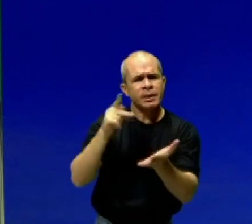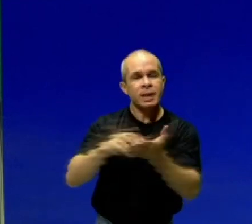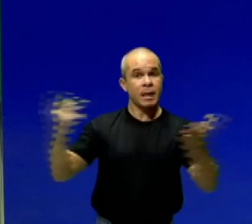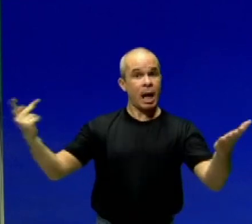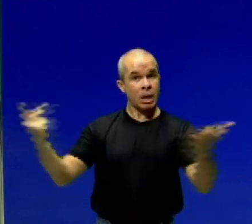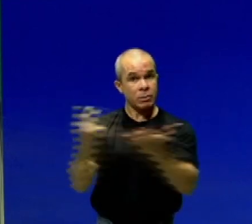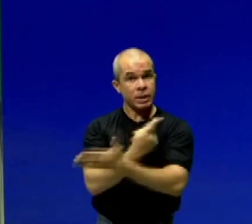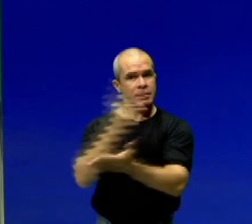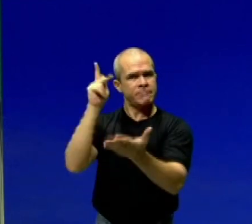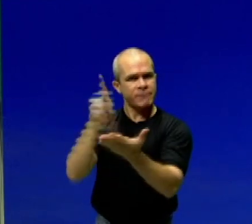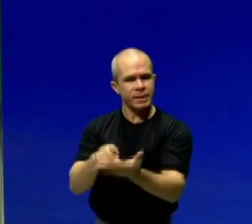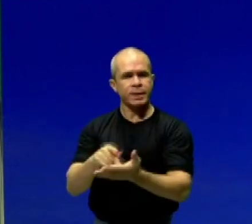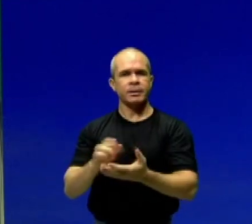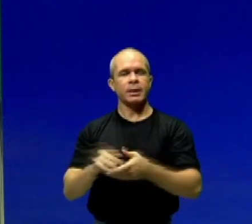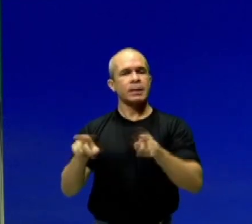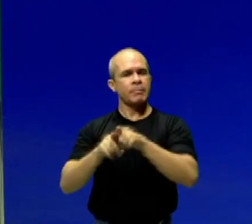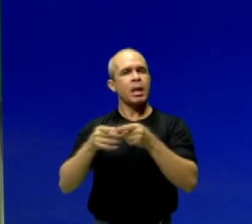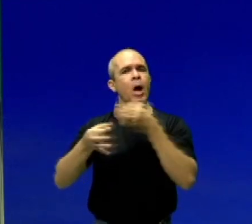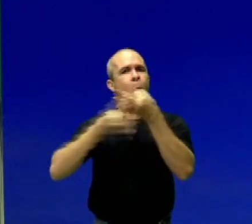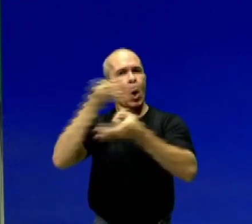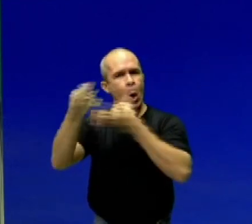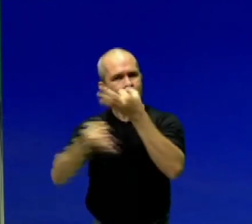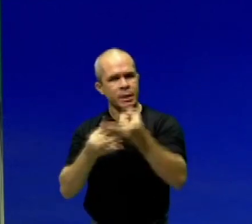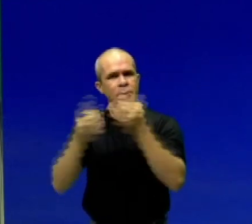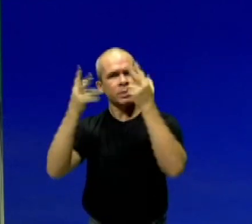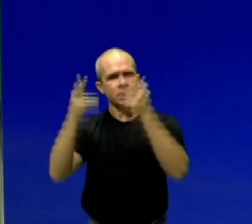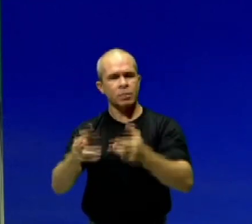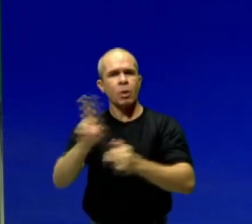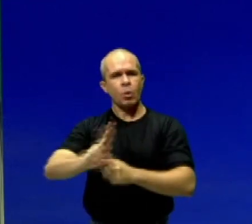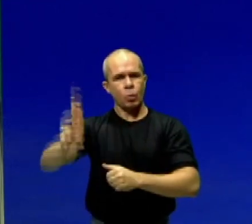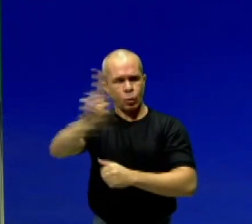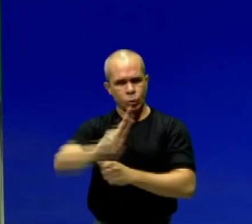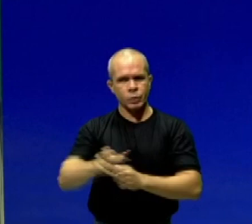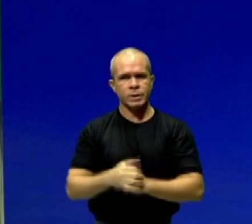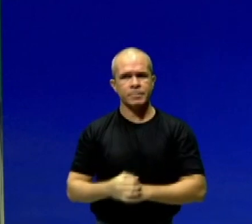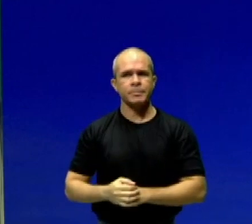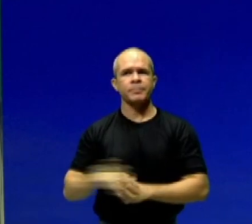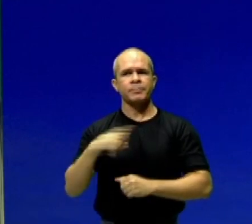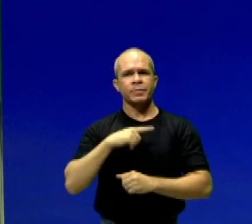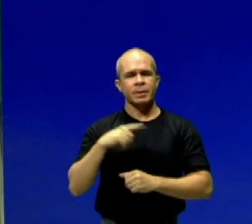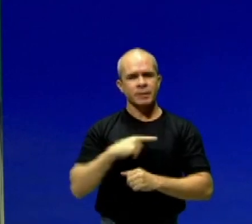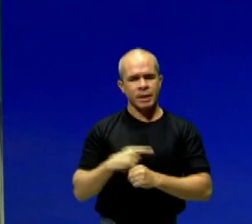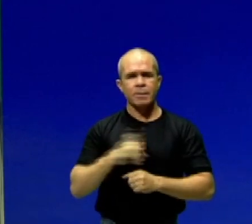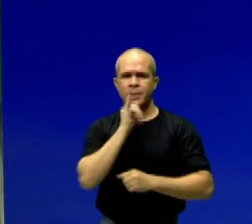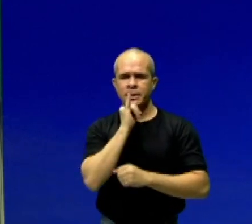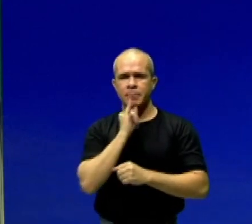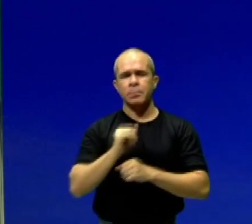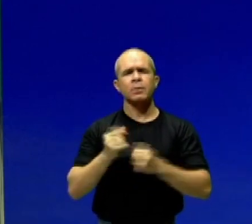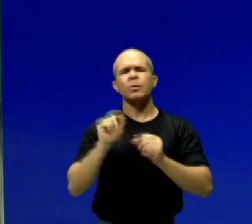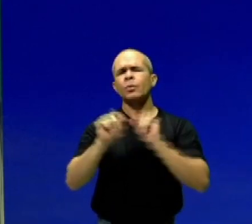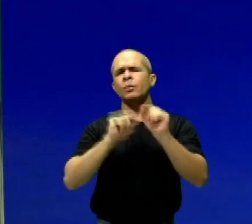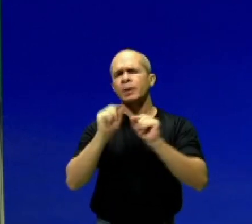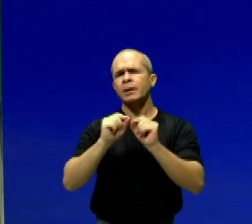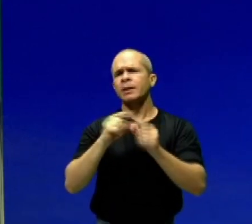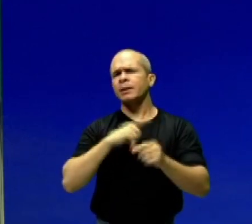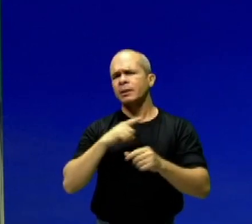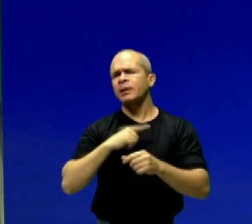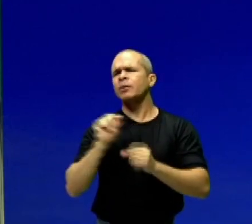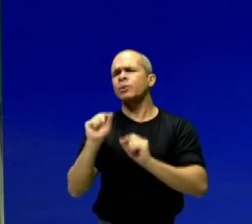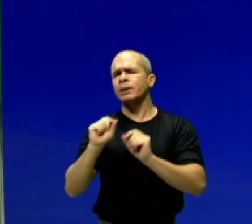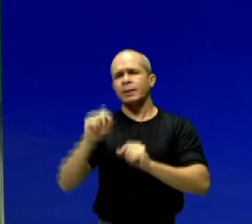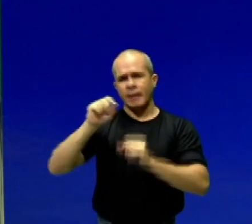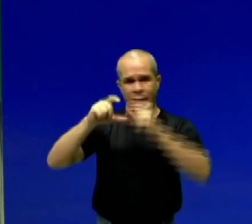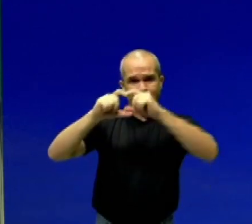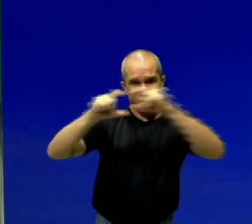sempre verdadeiras. Opinião, igual nós usamos. Então aqui, ó, whales live in the ocean. O que é whales? This is a